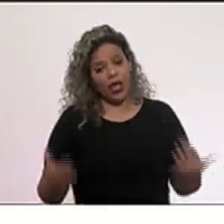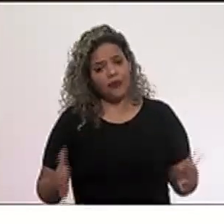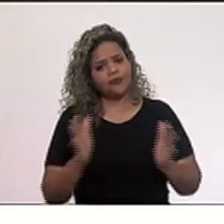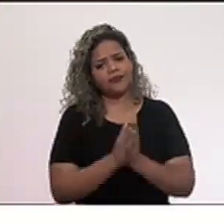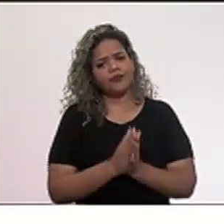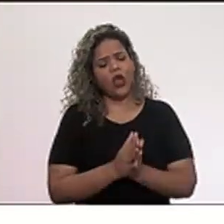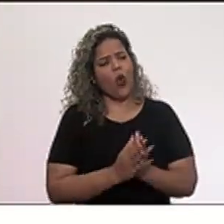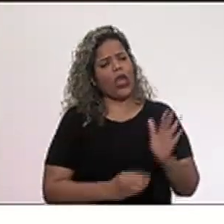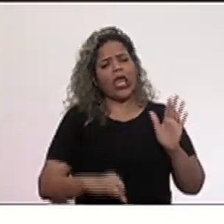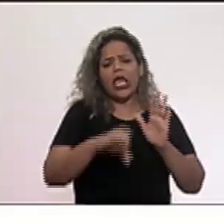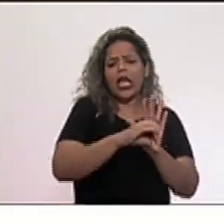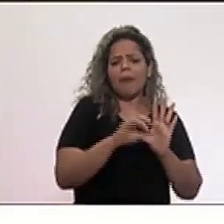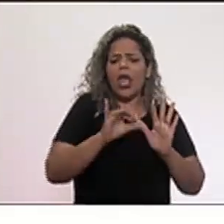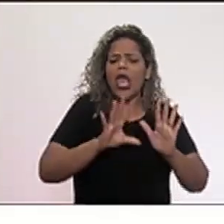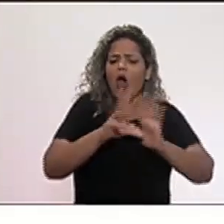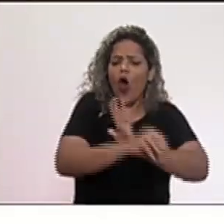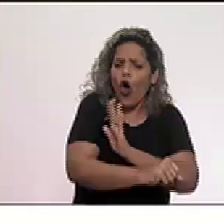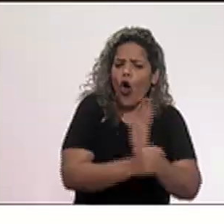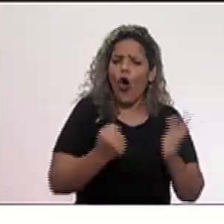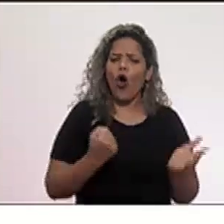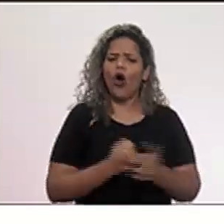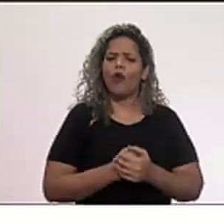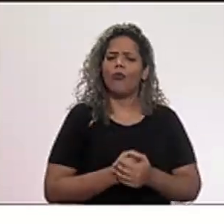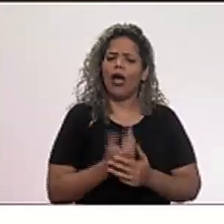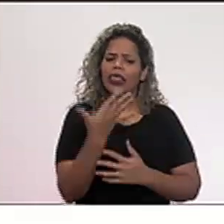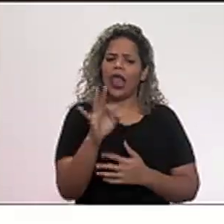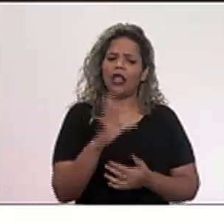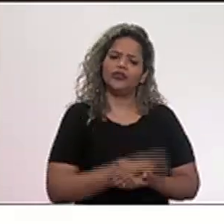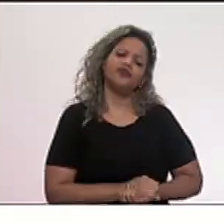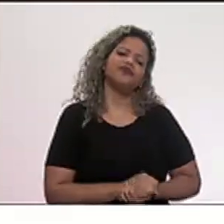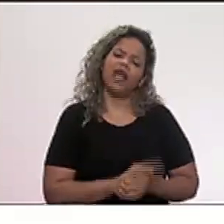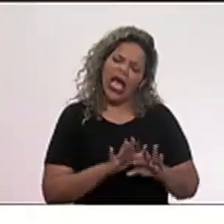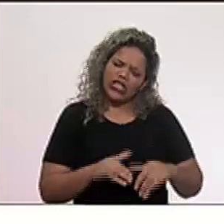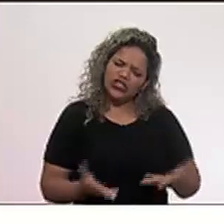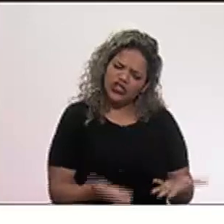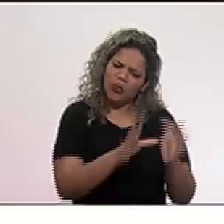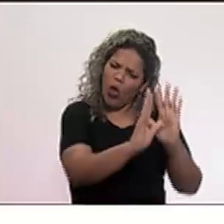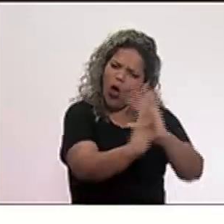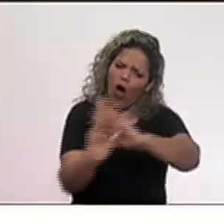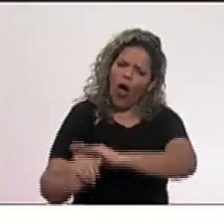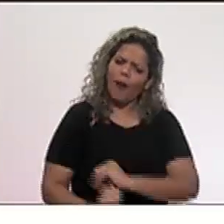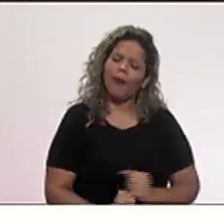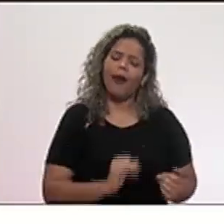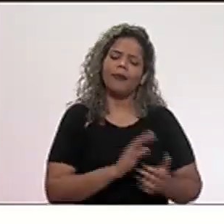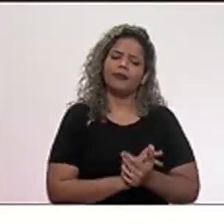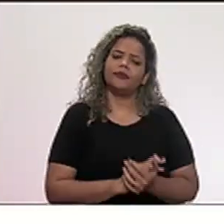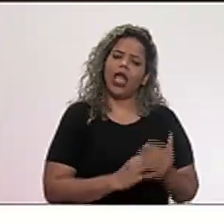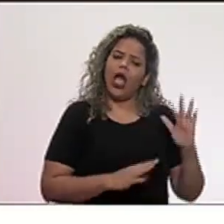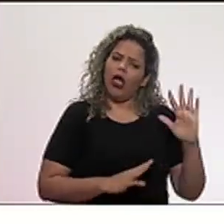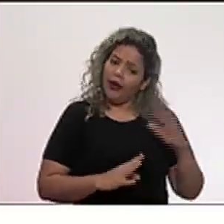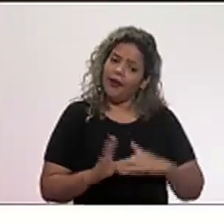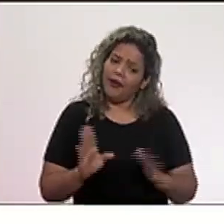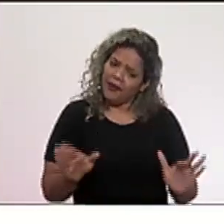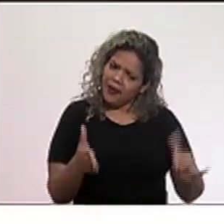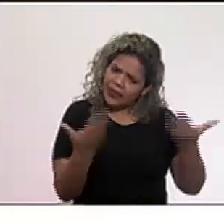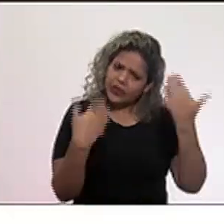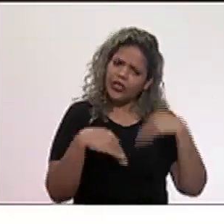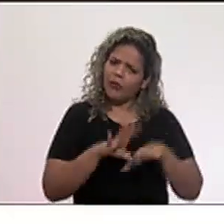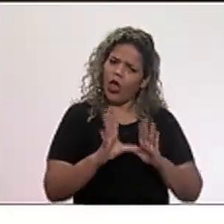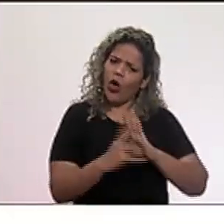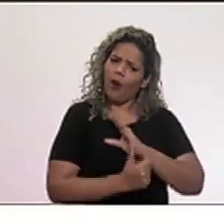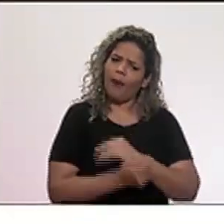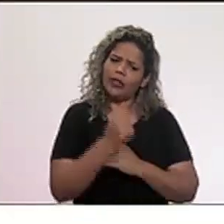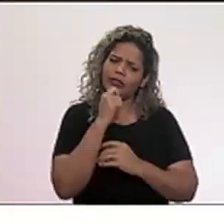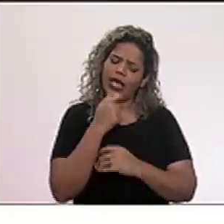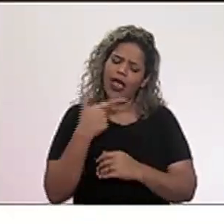os crimes como furto, por exemplo, apenas 10 pontos, ou seja, um estímulo a furtar, um estímulo a roubar sem o emprego